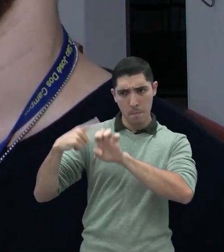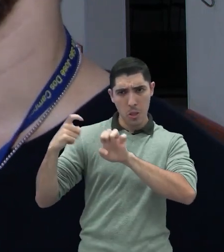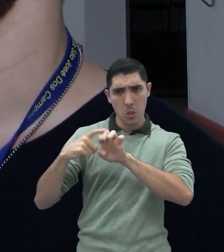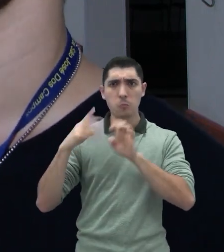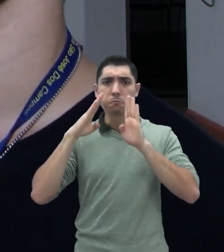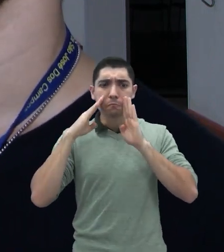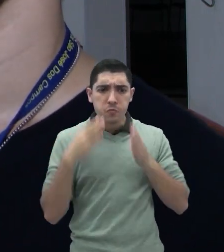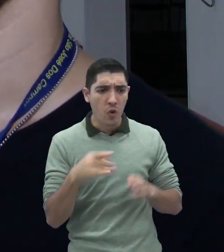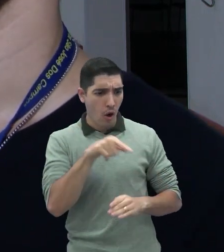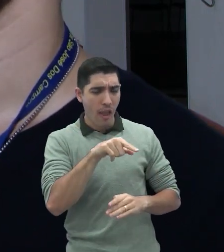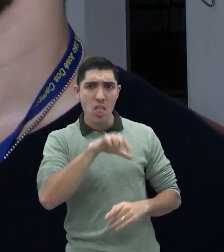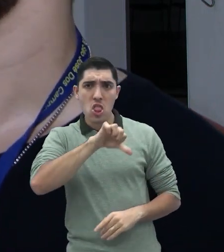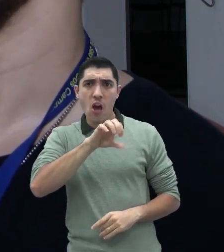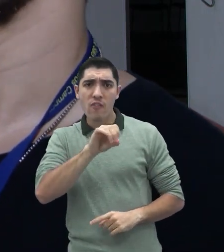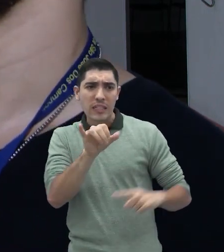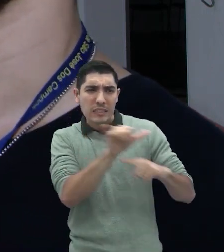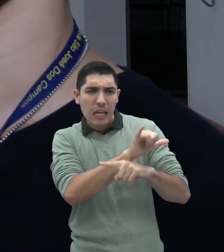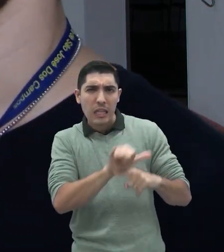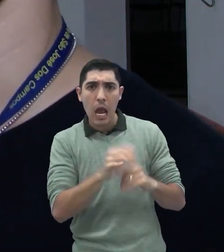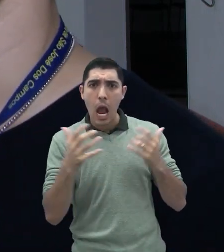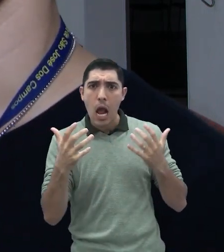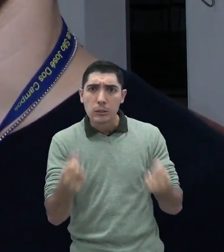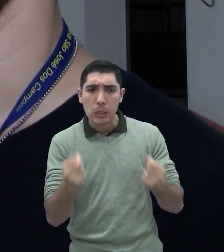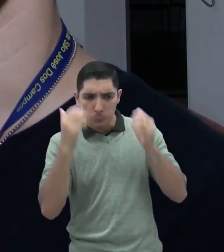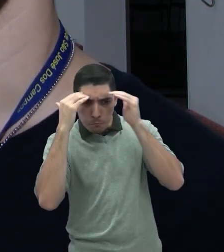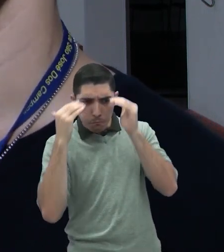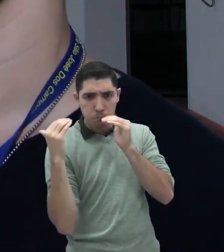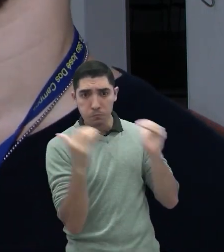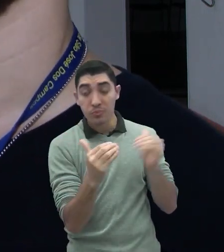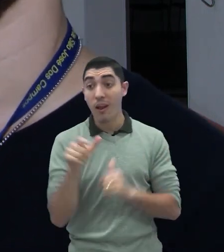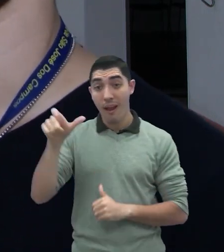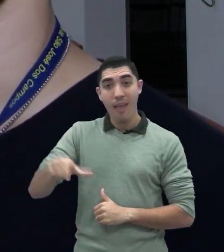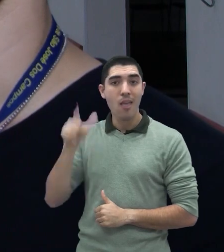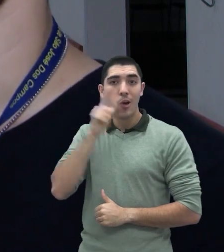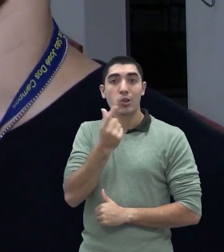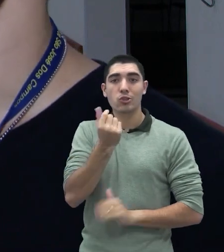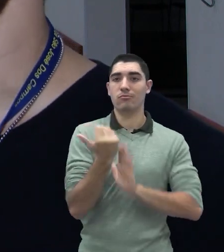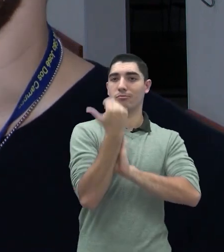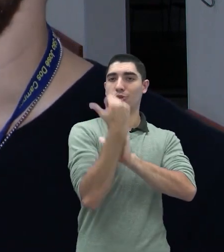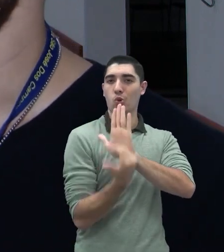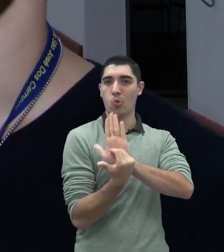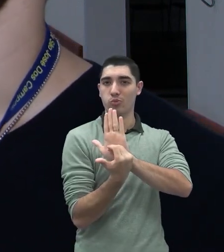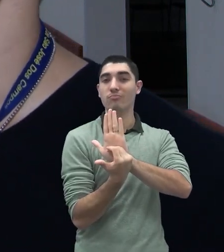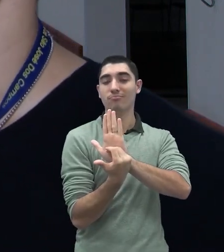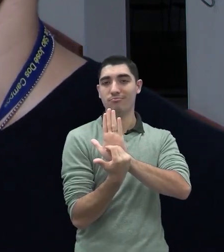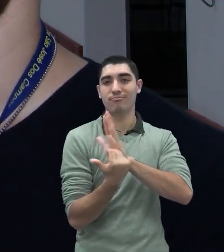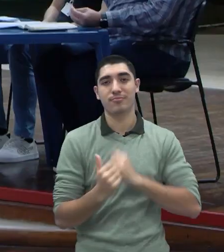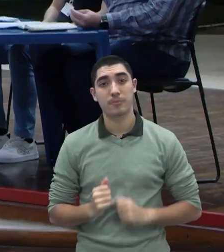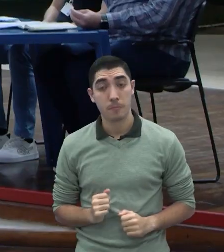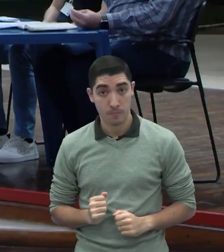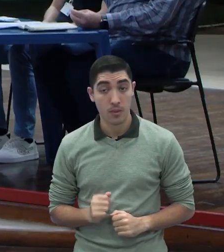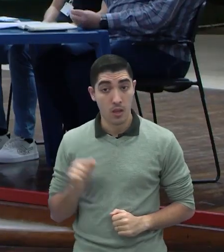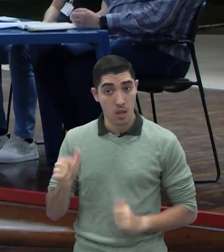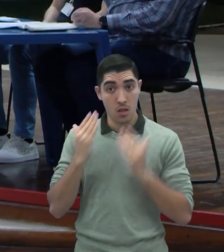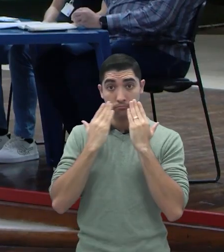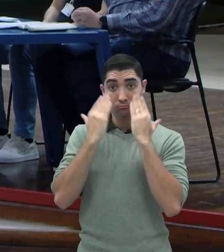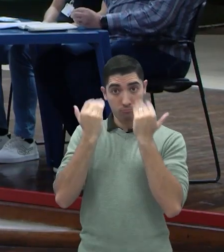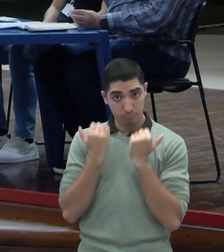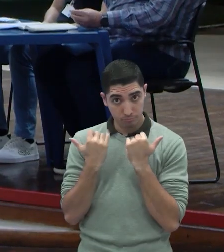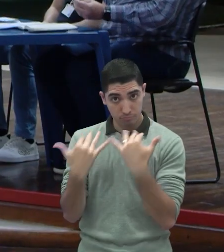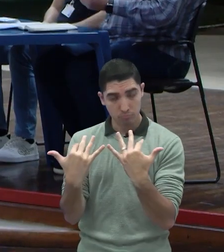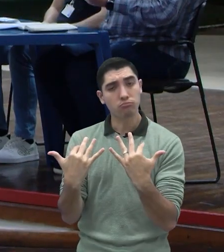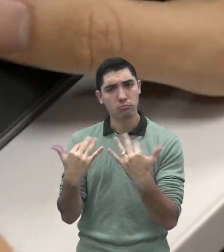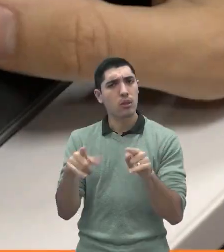estratégias, que que adota parâmetros de sustentabilidade dentro da edificação dele, tem um desconto no valor da outorga. Além das